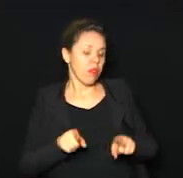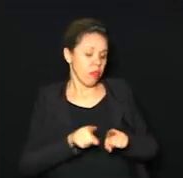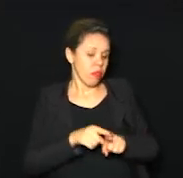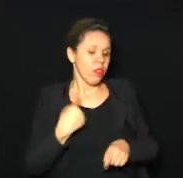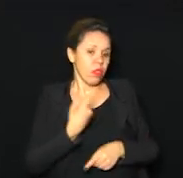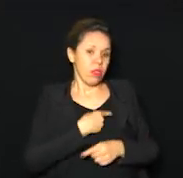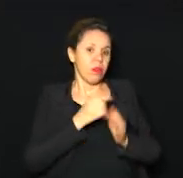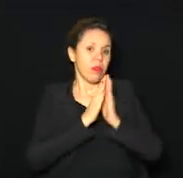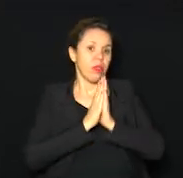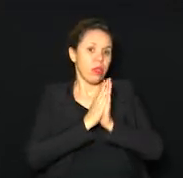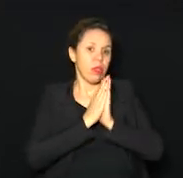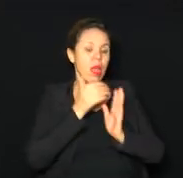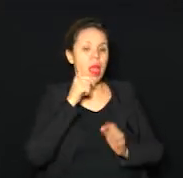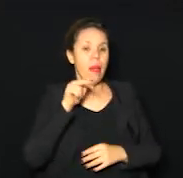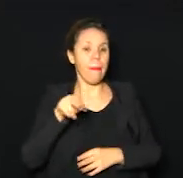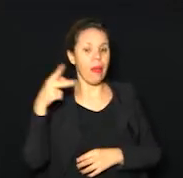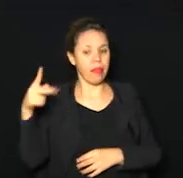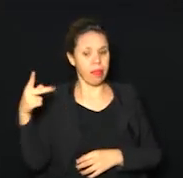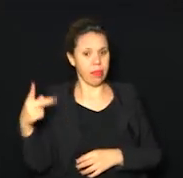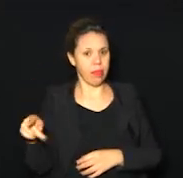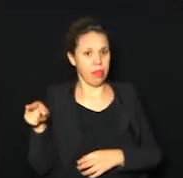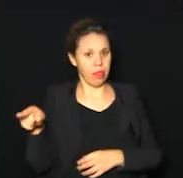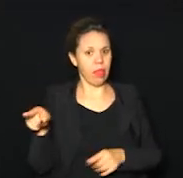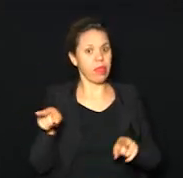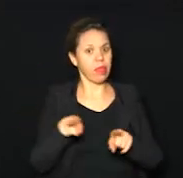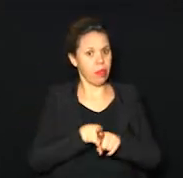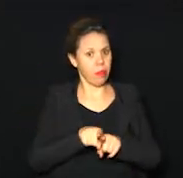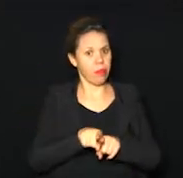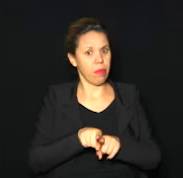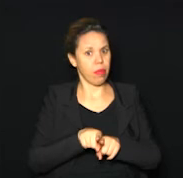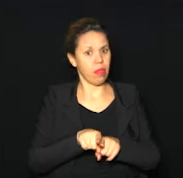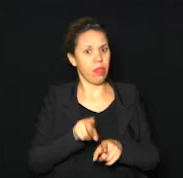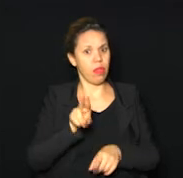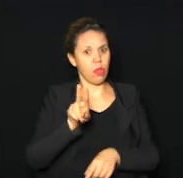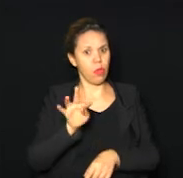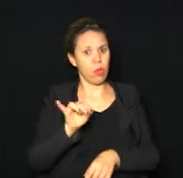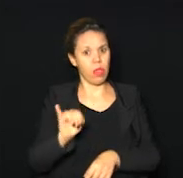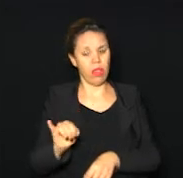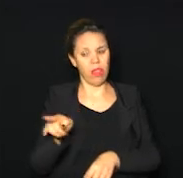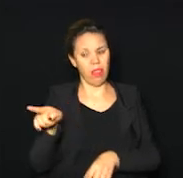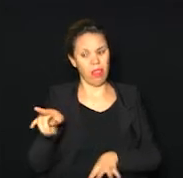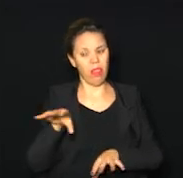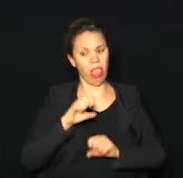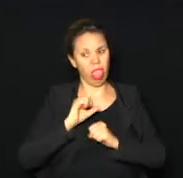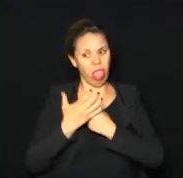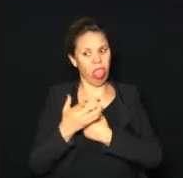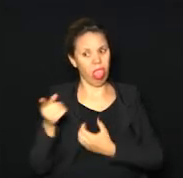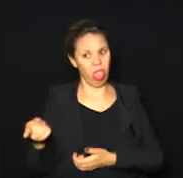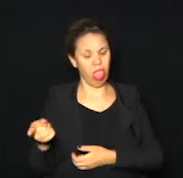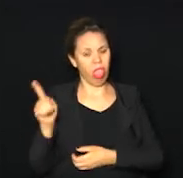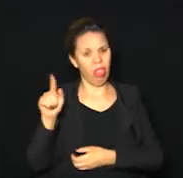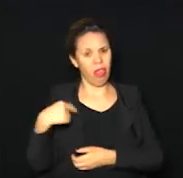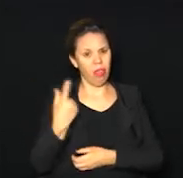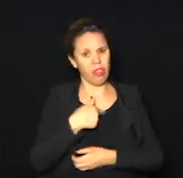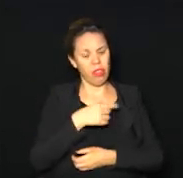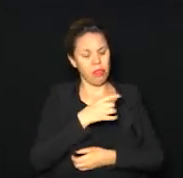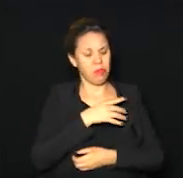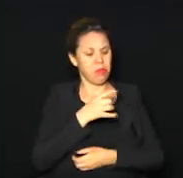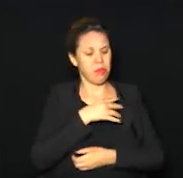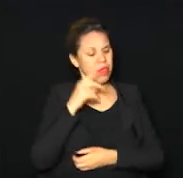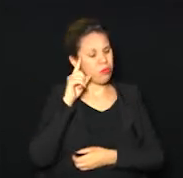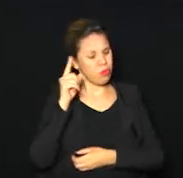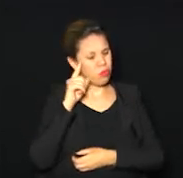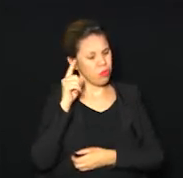em oração pela irmã dela, que também está na UTI com Covid. Então, esse é o nosso medo